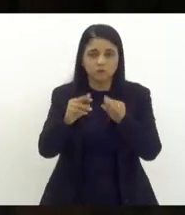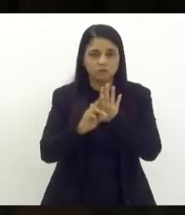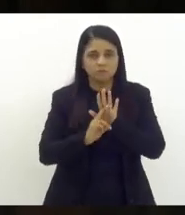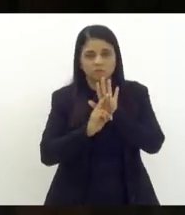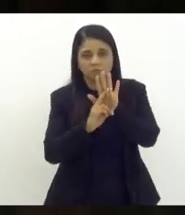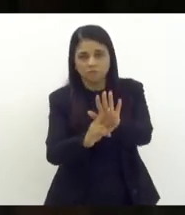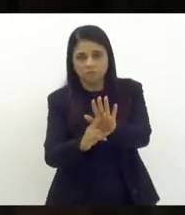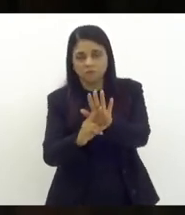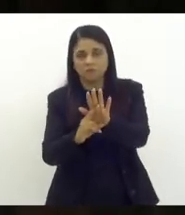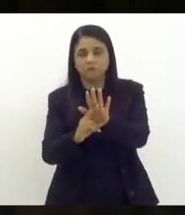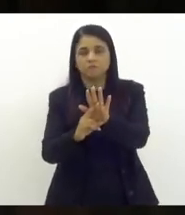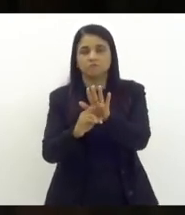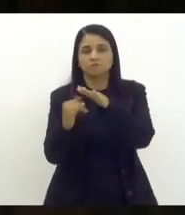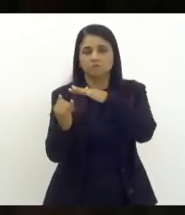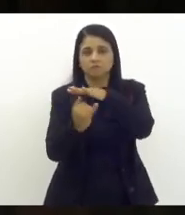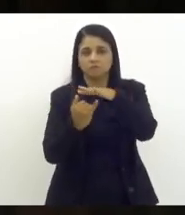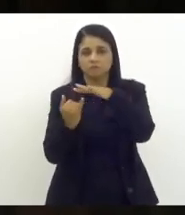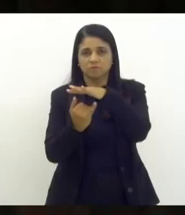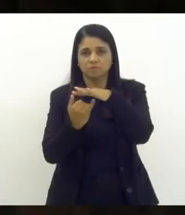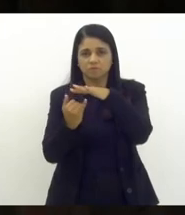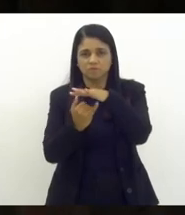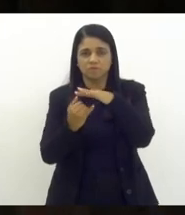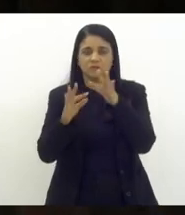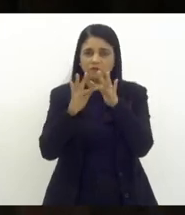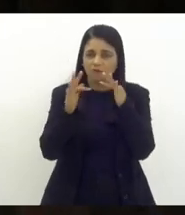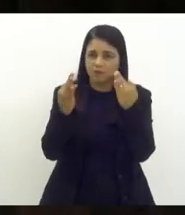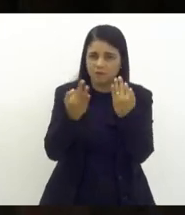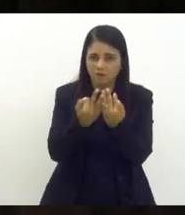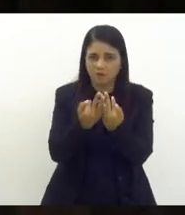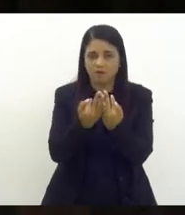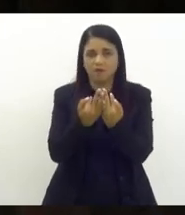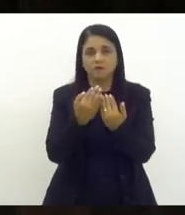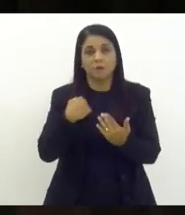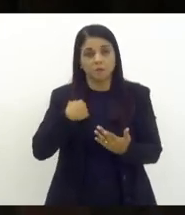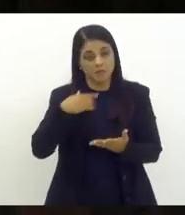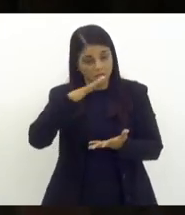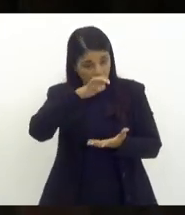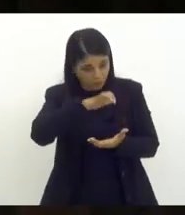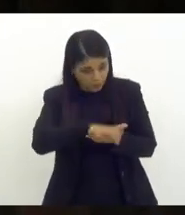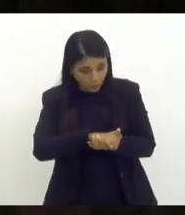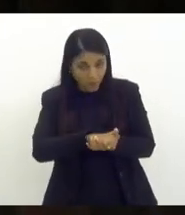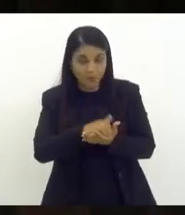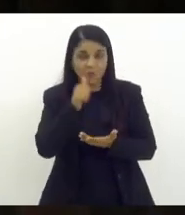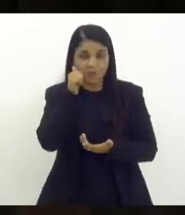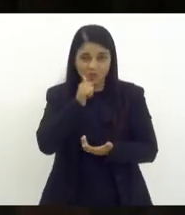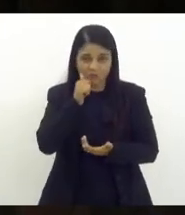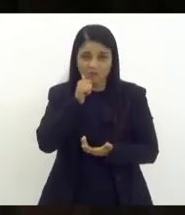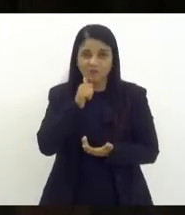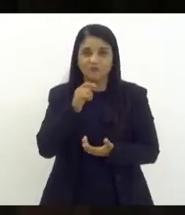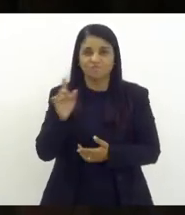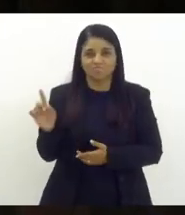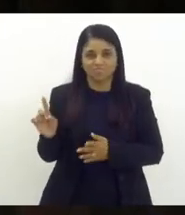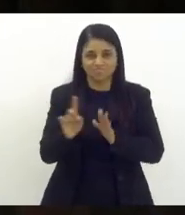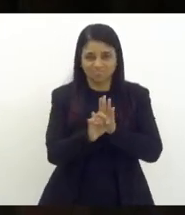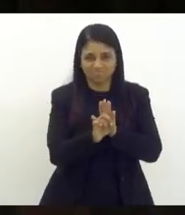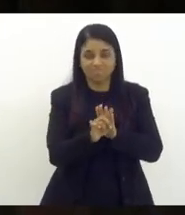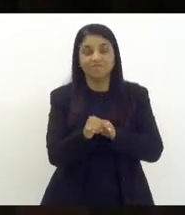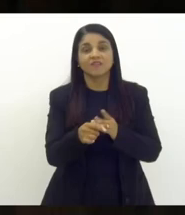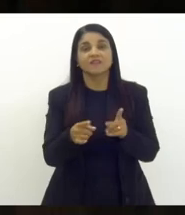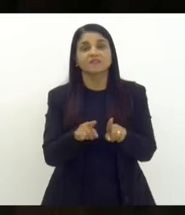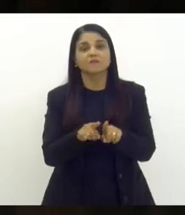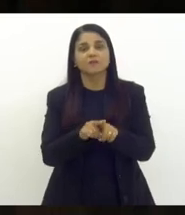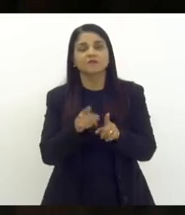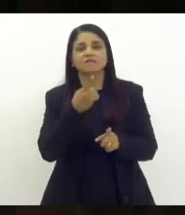instituições aqui que se fazem presente dos familiares da minha esposa que aqui está eh e